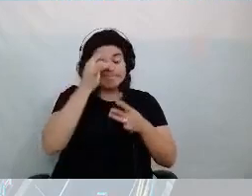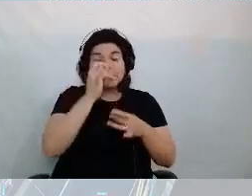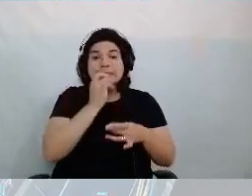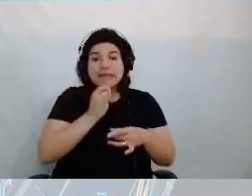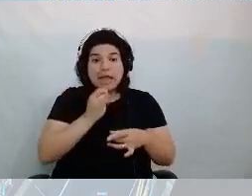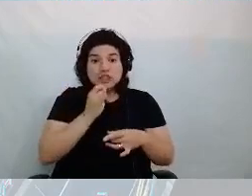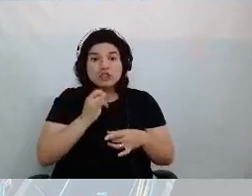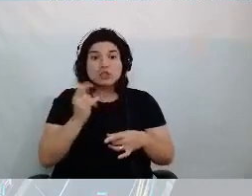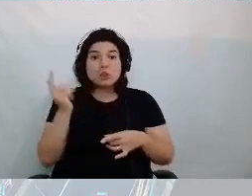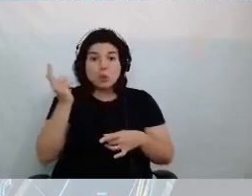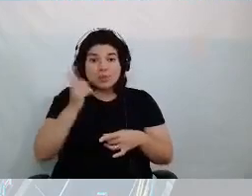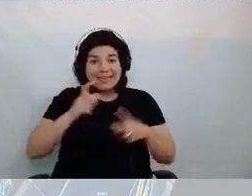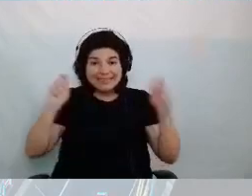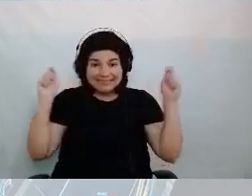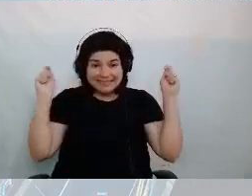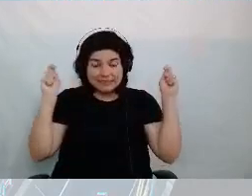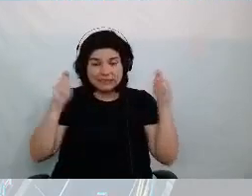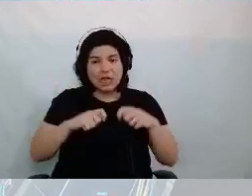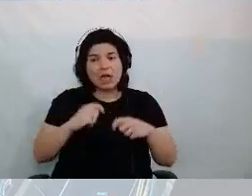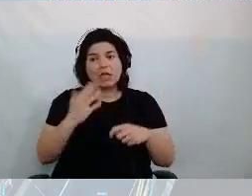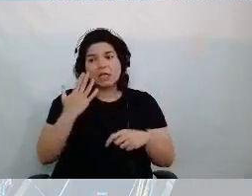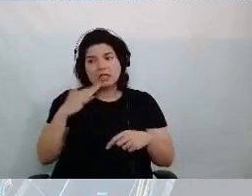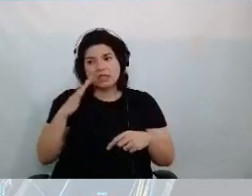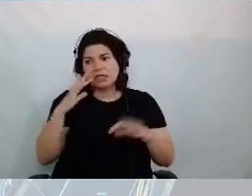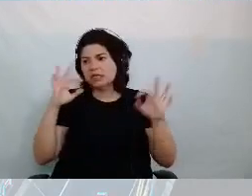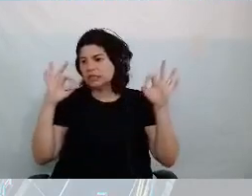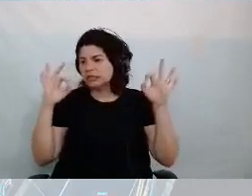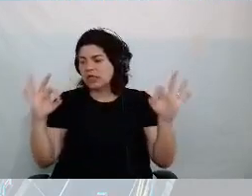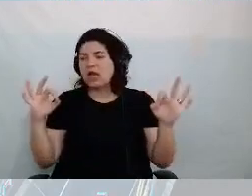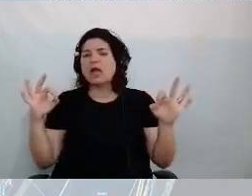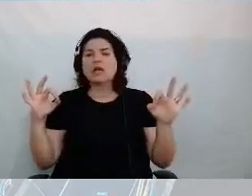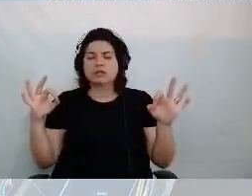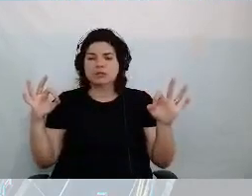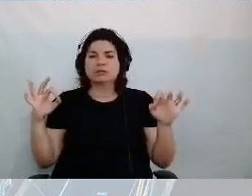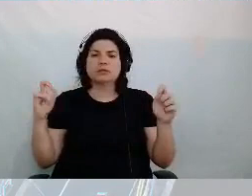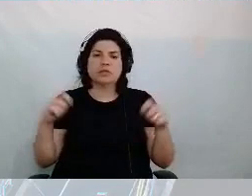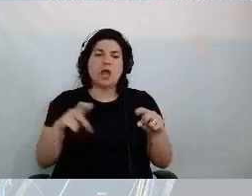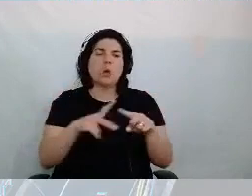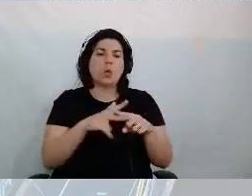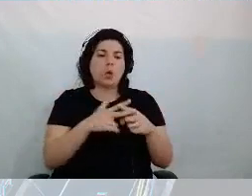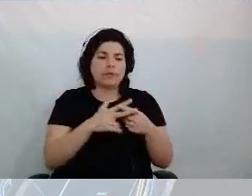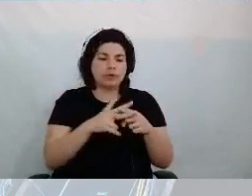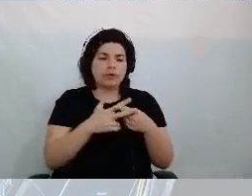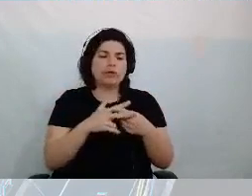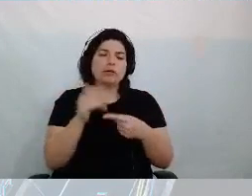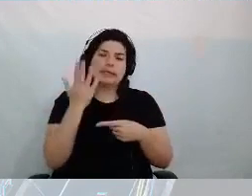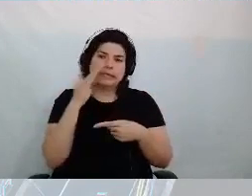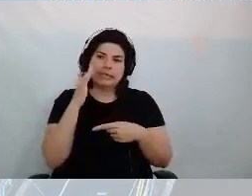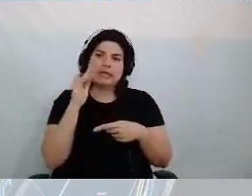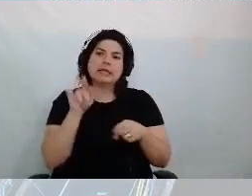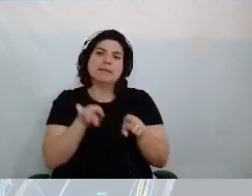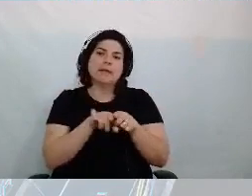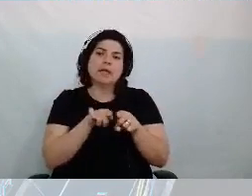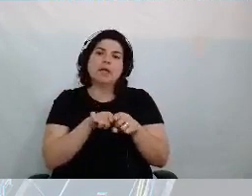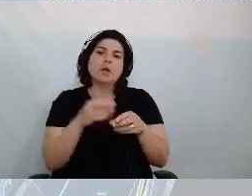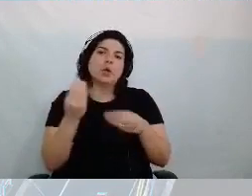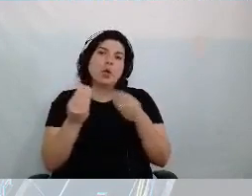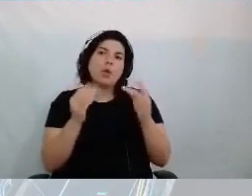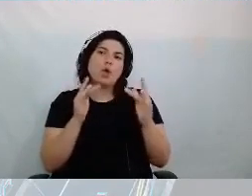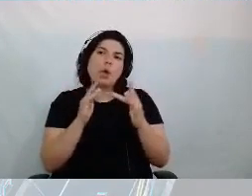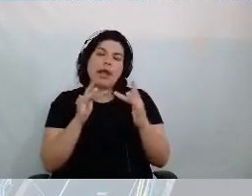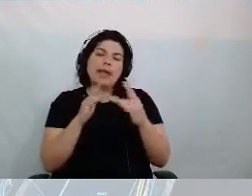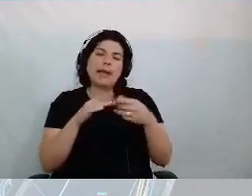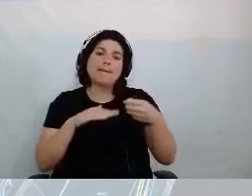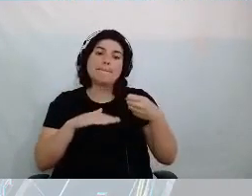visibilidade de autoscaling, eu ter a visibilidade de configurações também de conexões com o banco de dados. Eu trabalho com uma